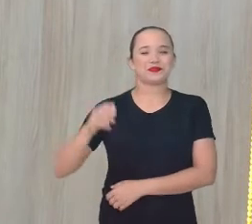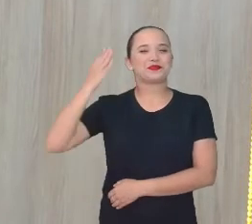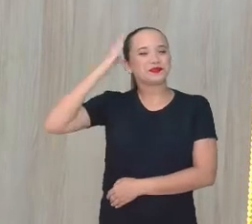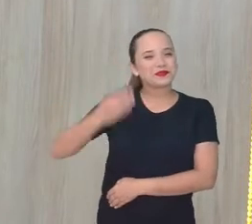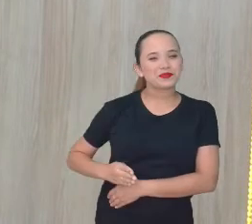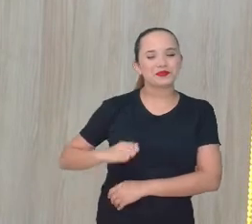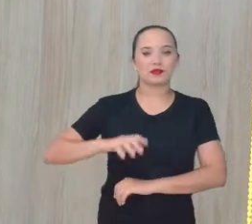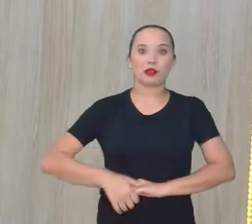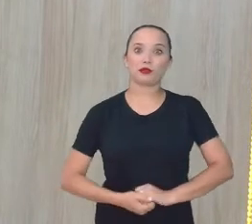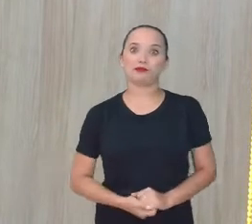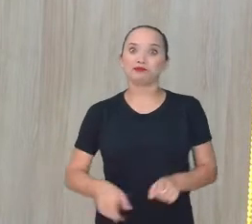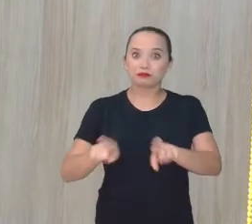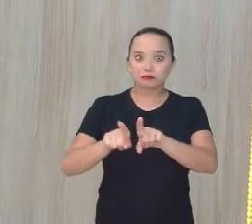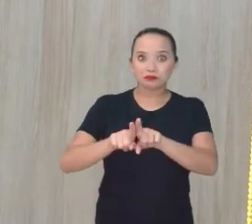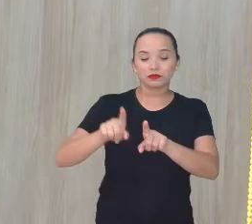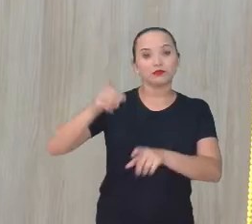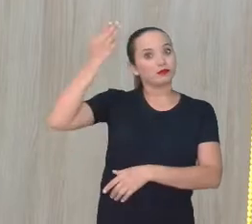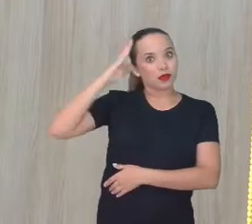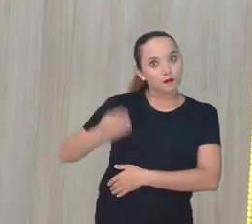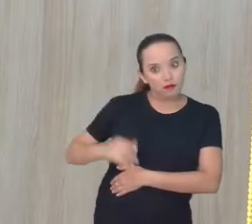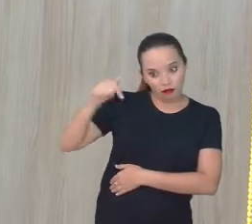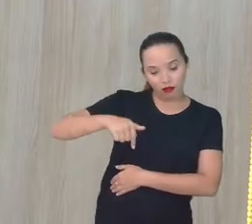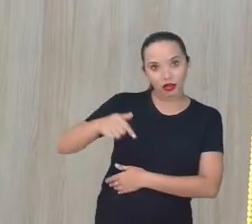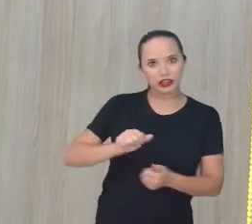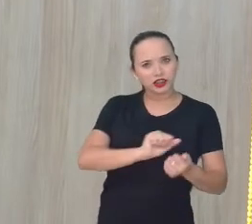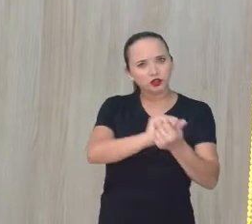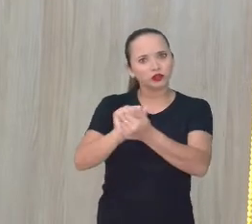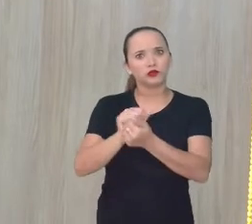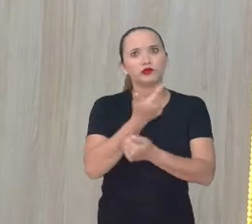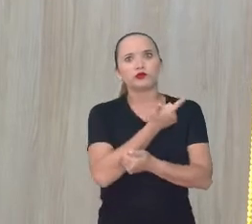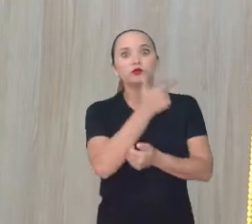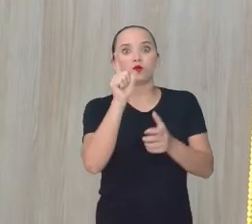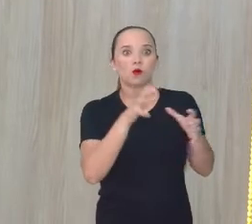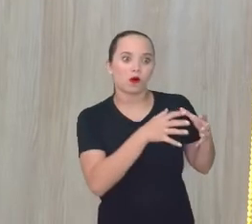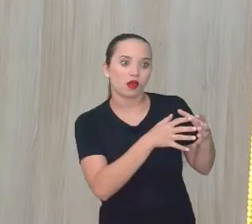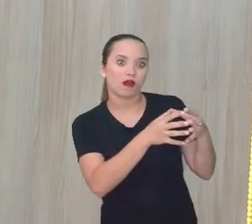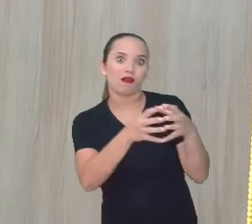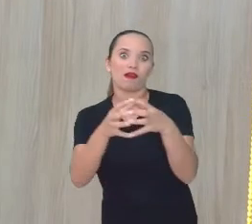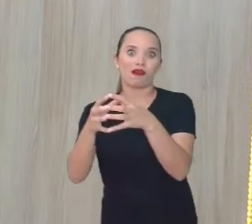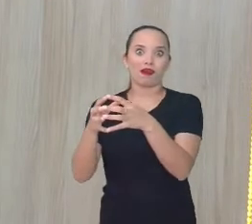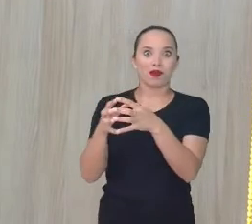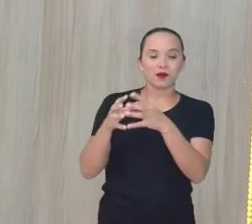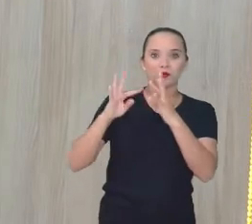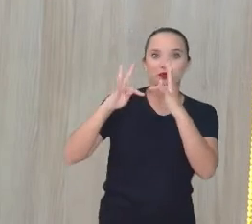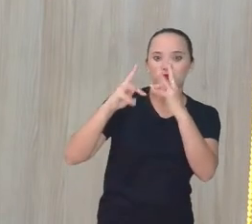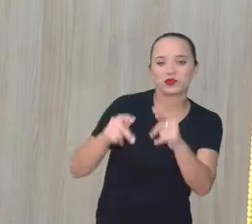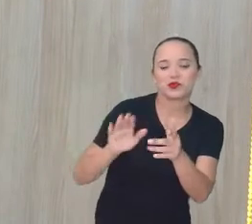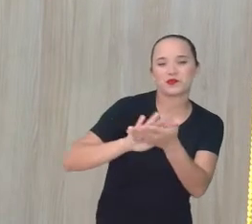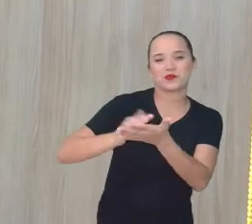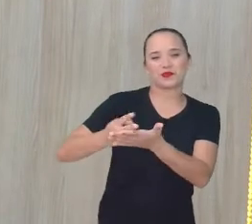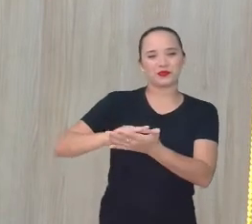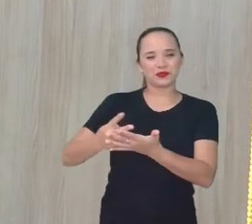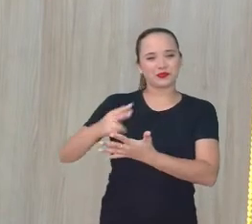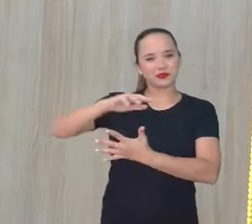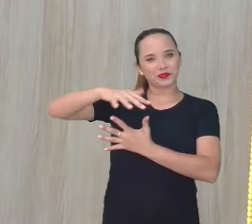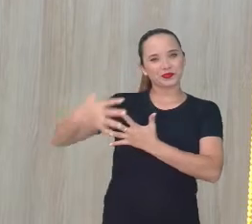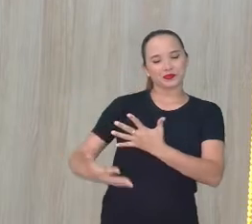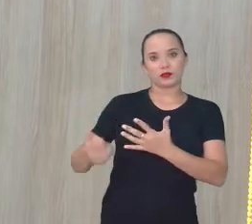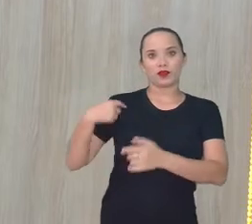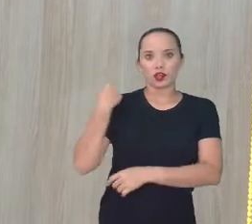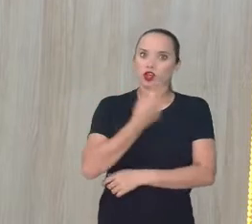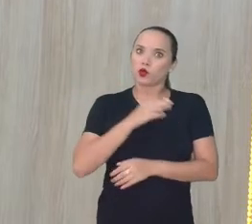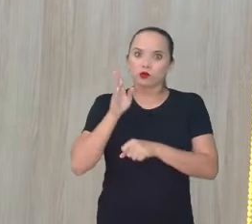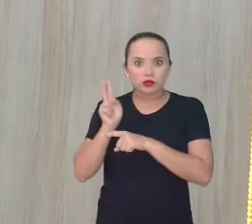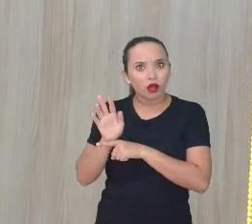nome. E Brielle, ela junto com toda a equipe de intérprete de Libras, nos ajudam para